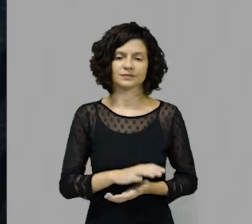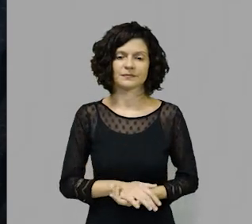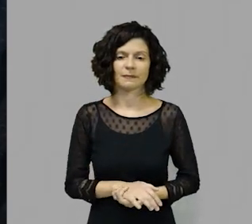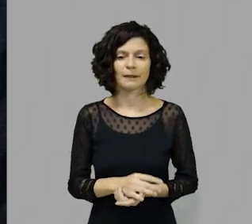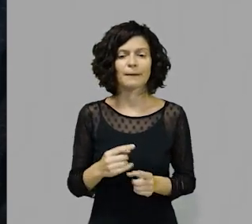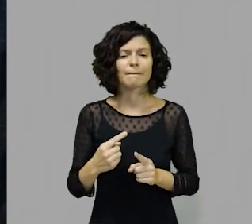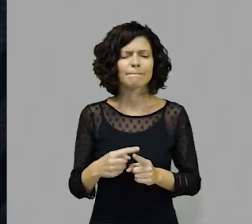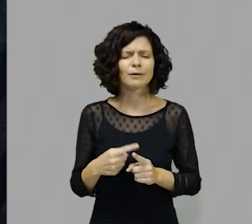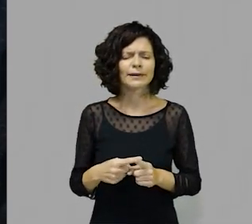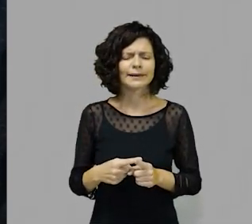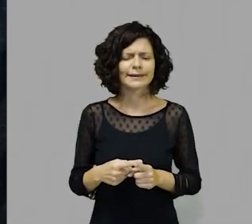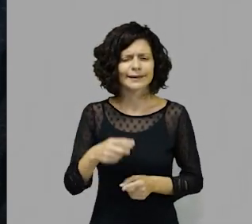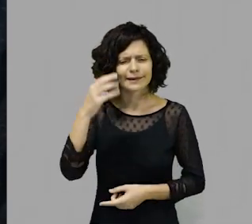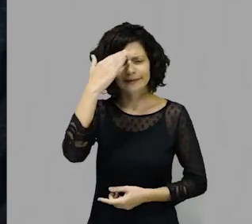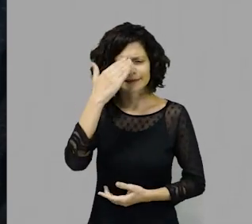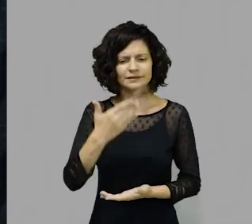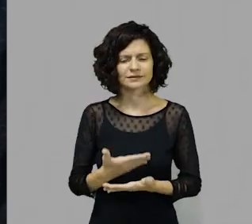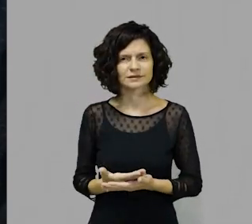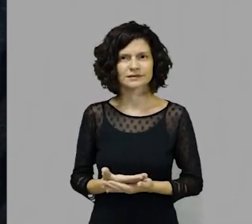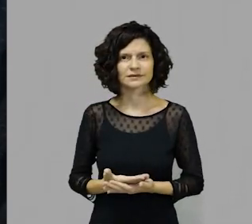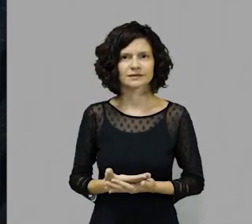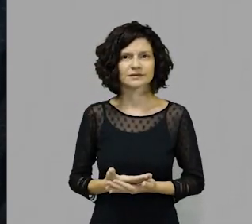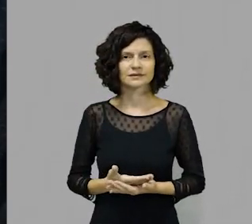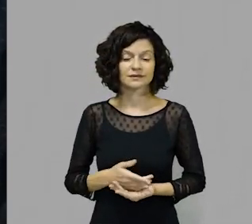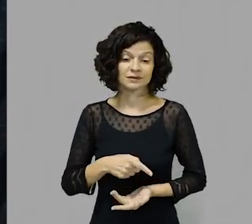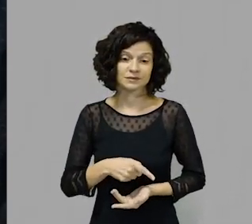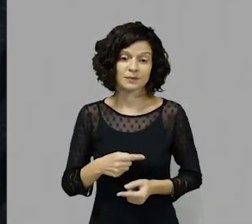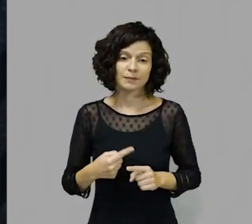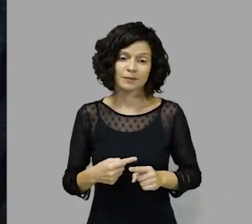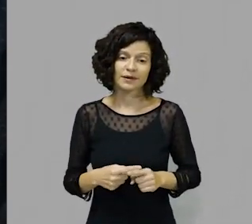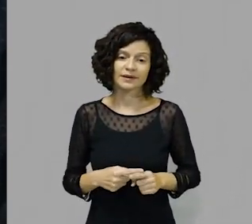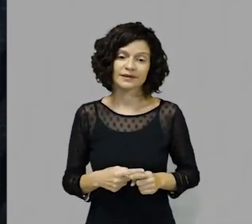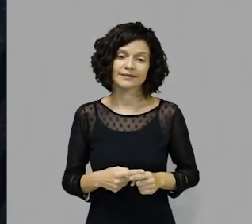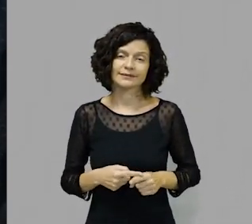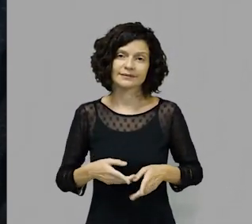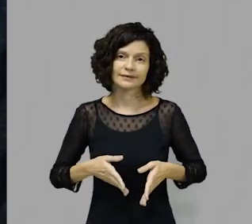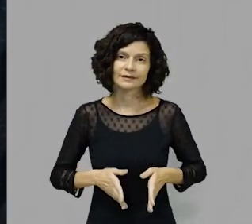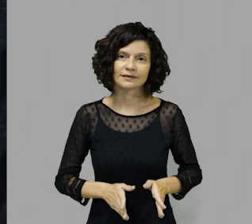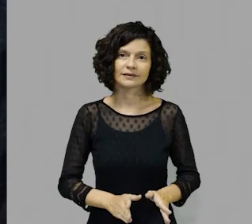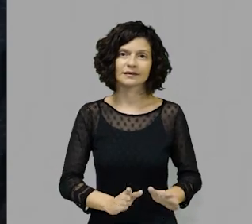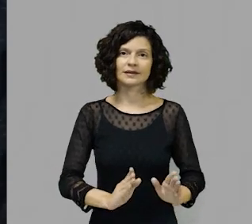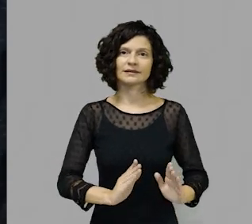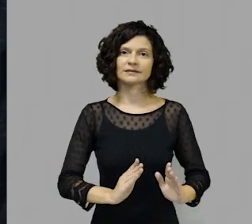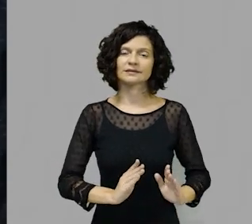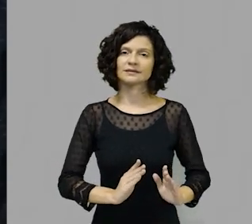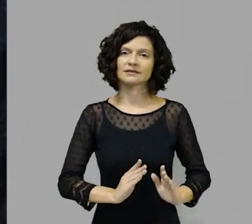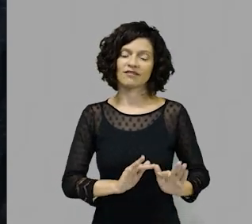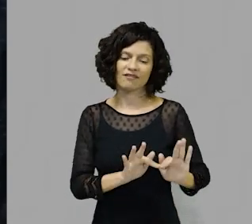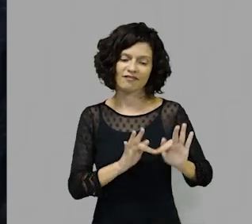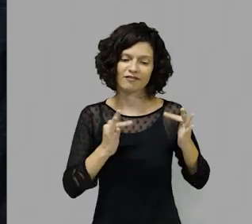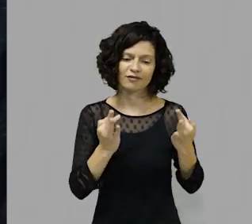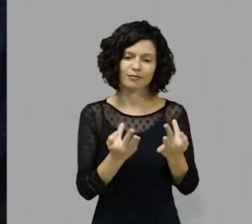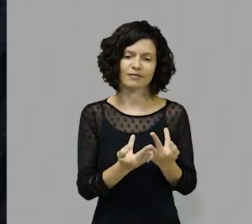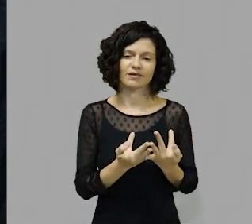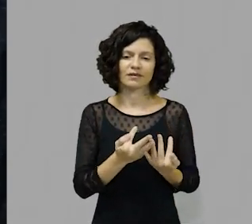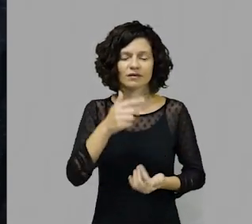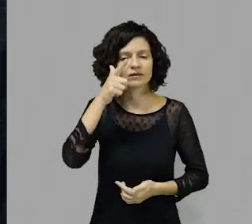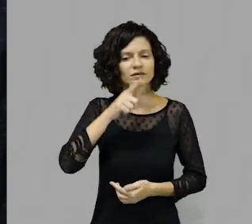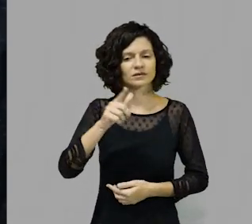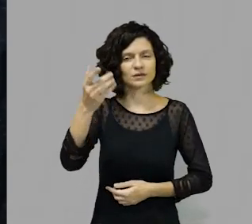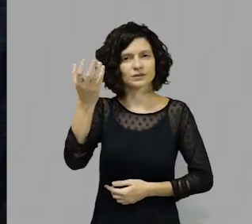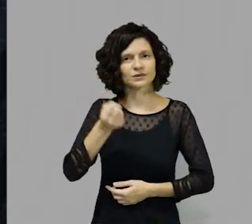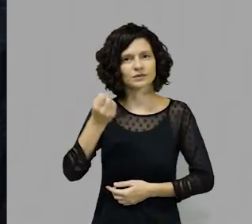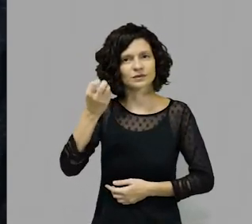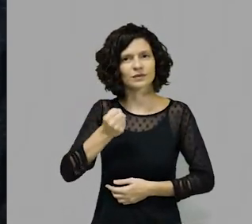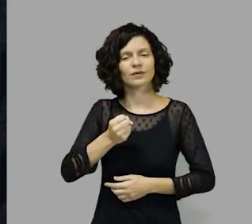socialização, ela está na formação das pessoas, que já nascem nesse ambiente e que passam a ter essa característica quase que como